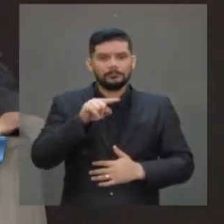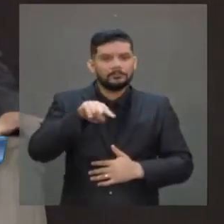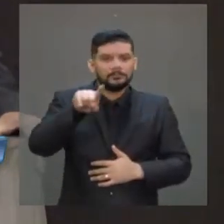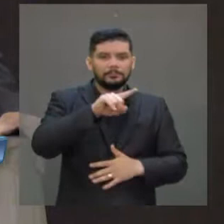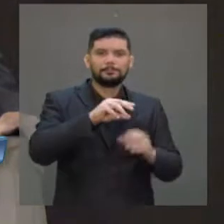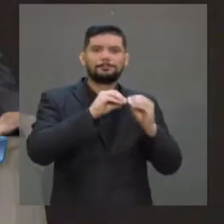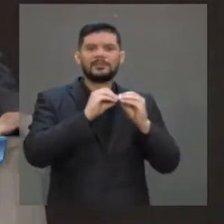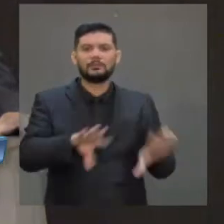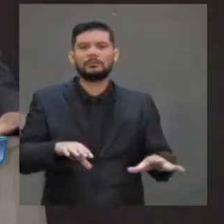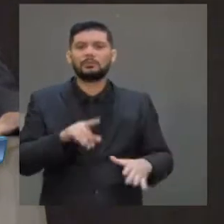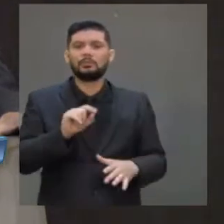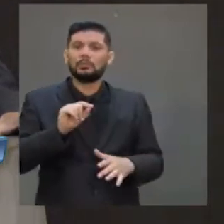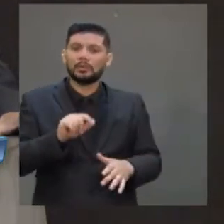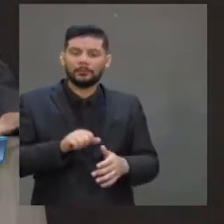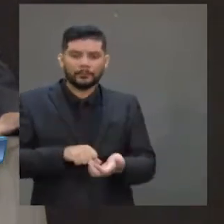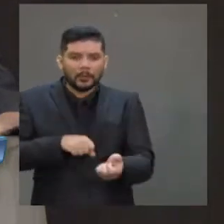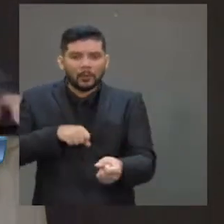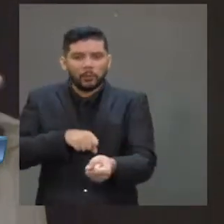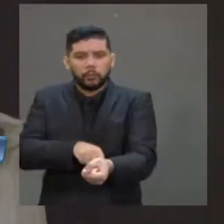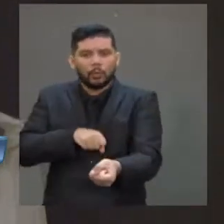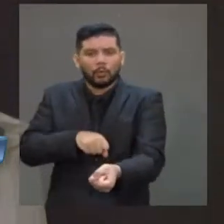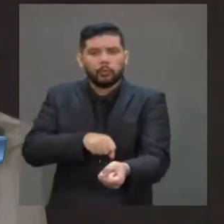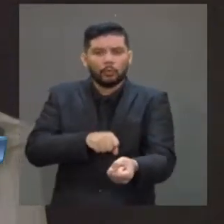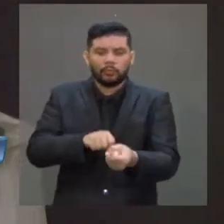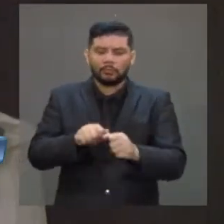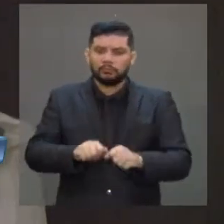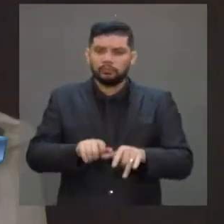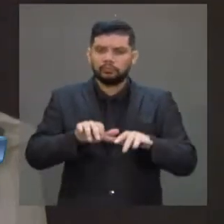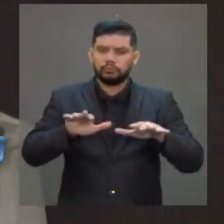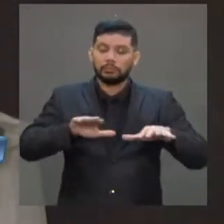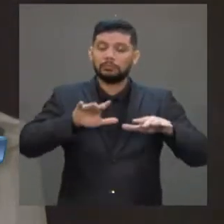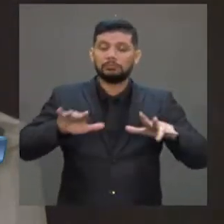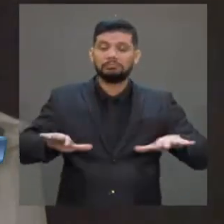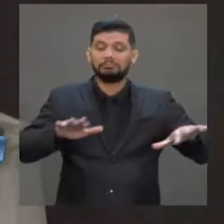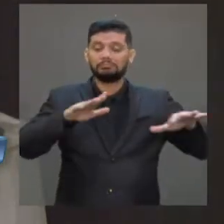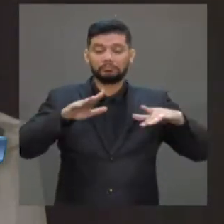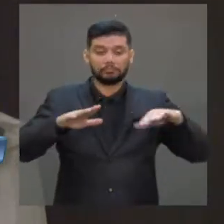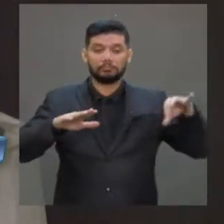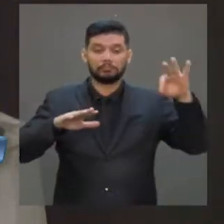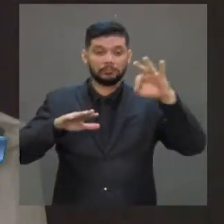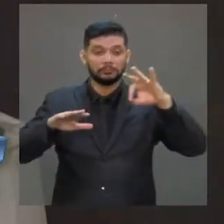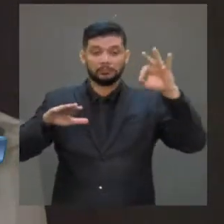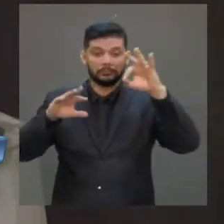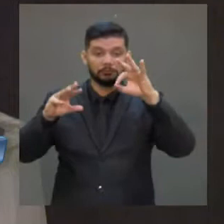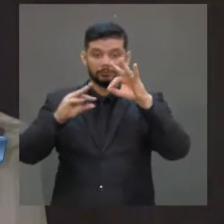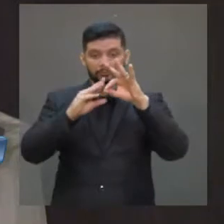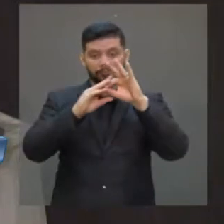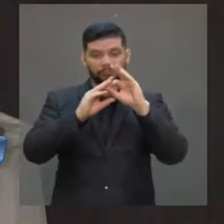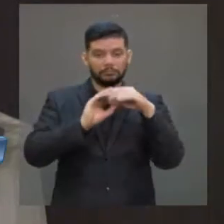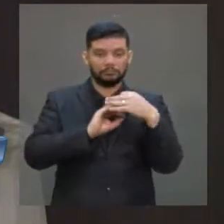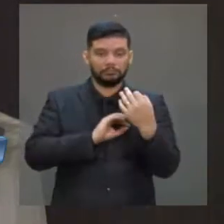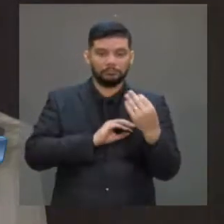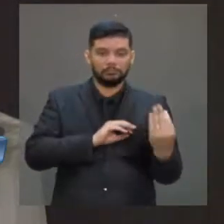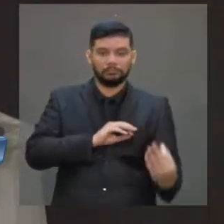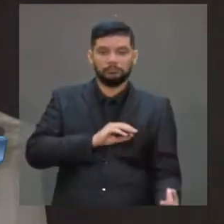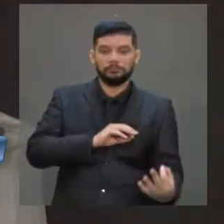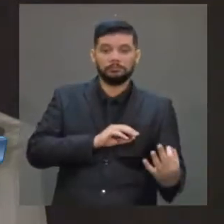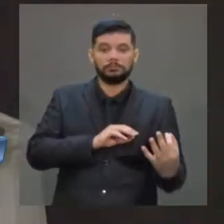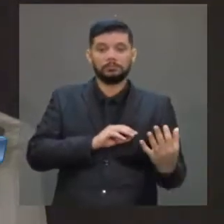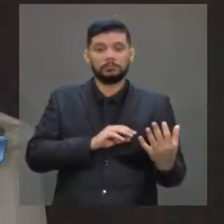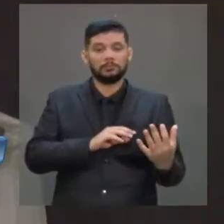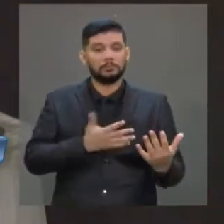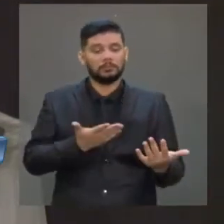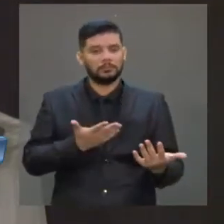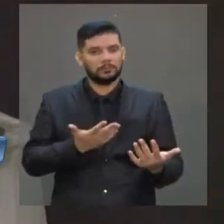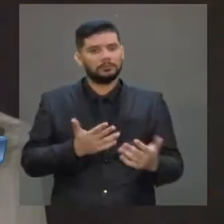eles são pulverizados. Portanto, para garantir o interesse regional e econômico do Ceará